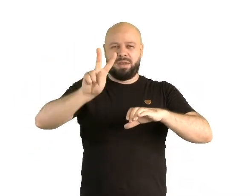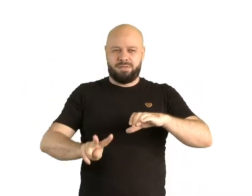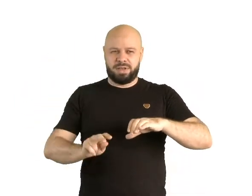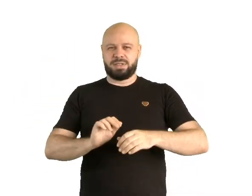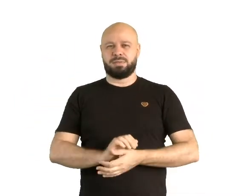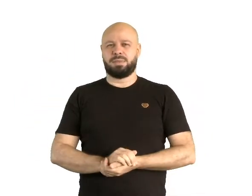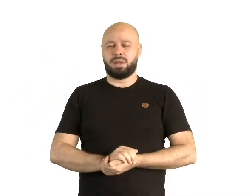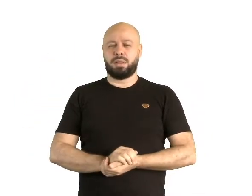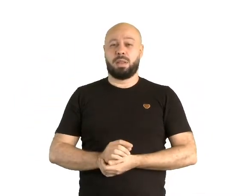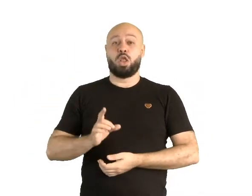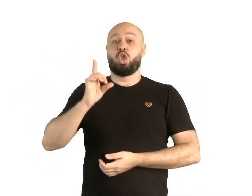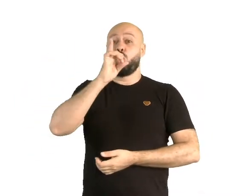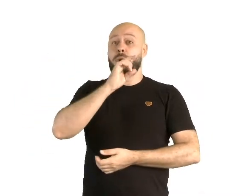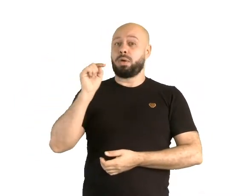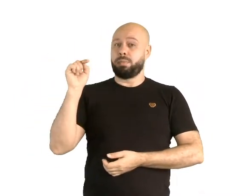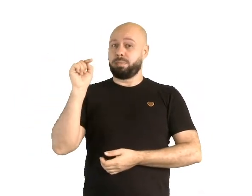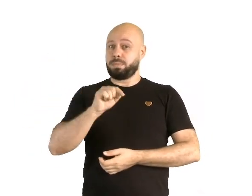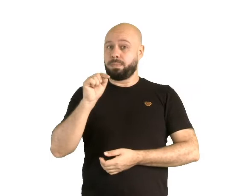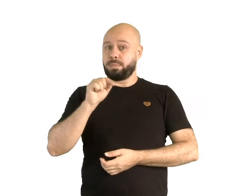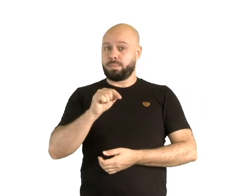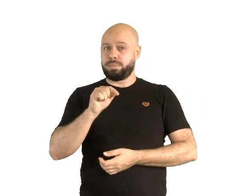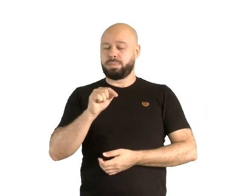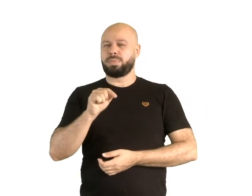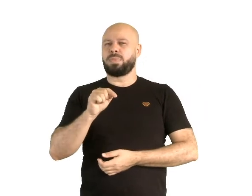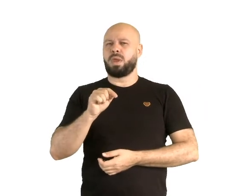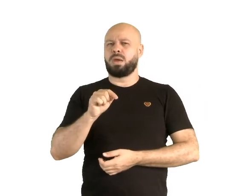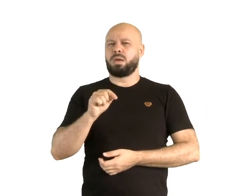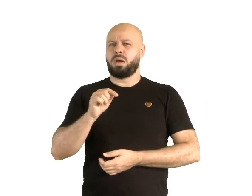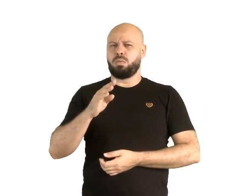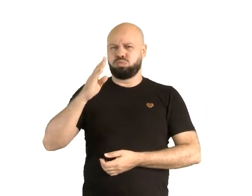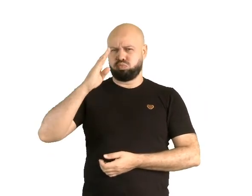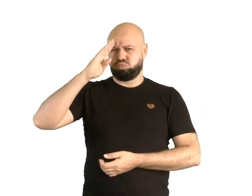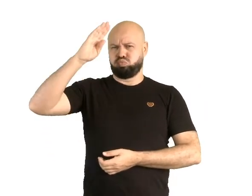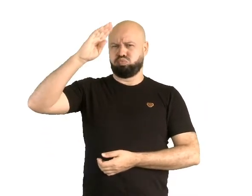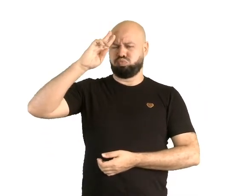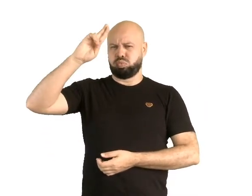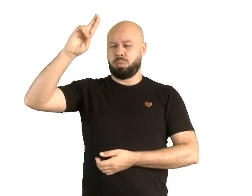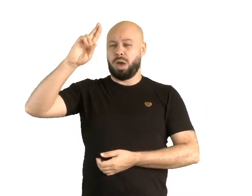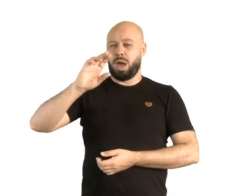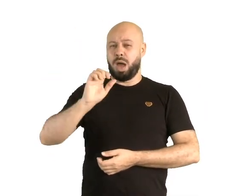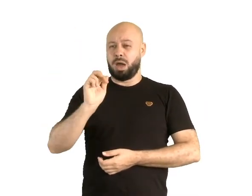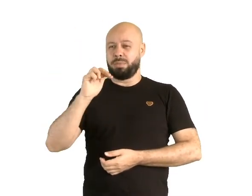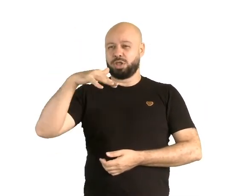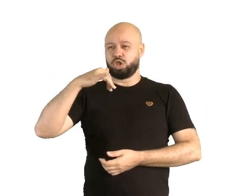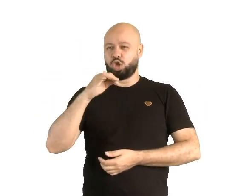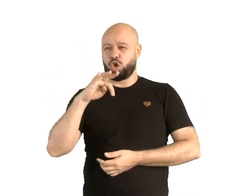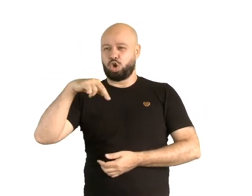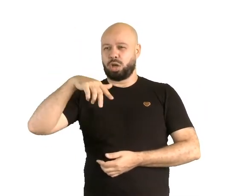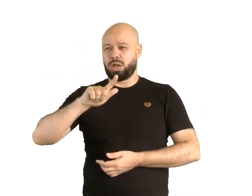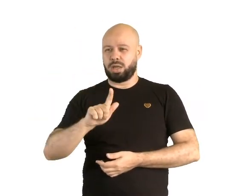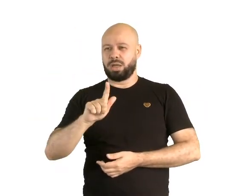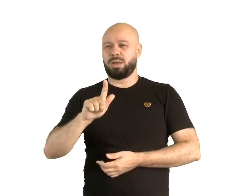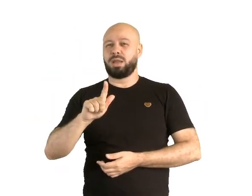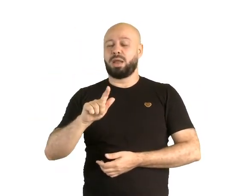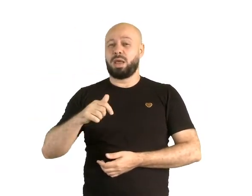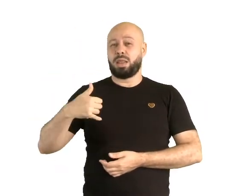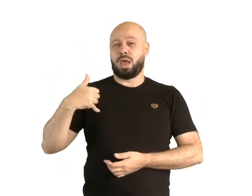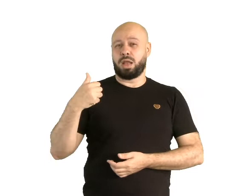Naquele domingo, o comandante Armstrong, de 38